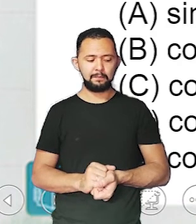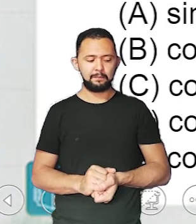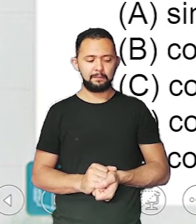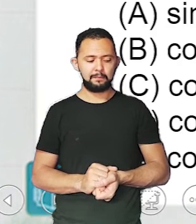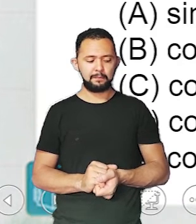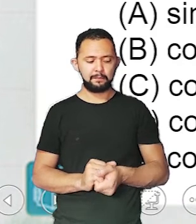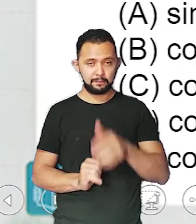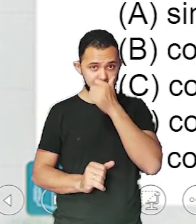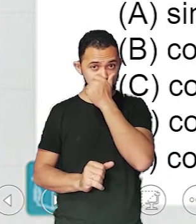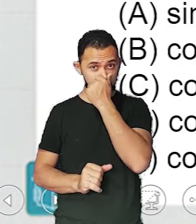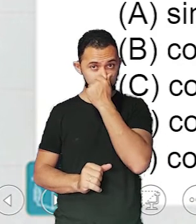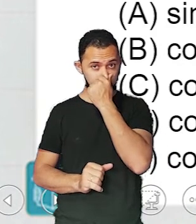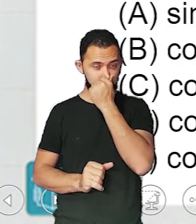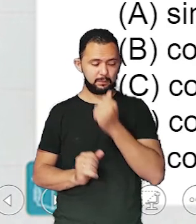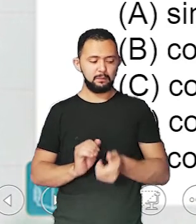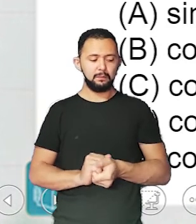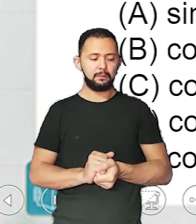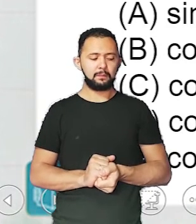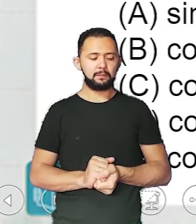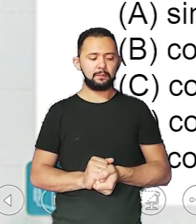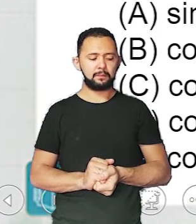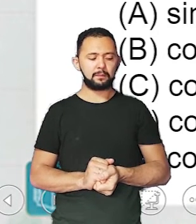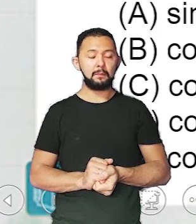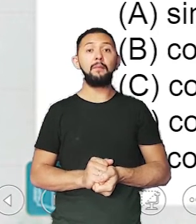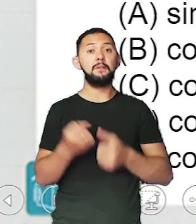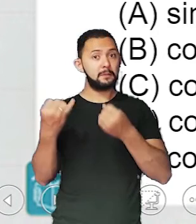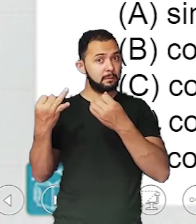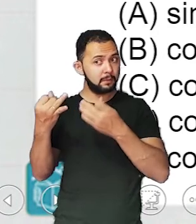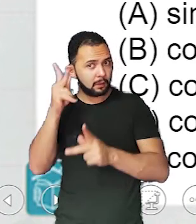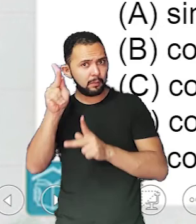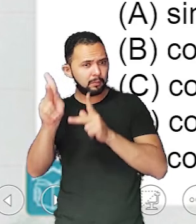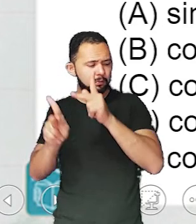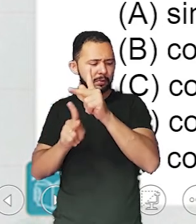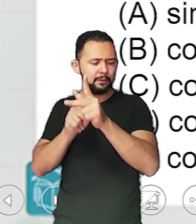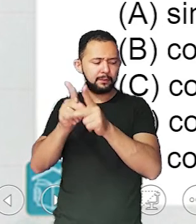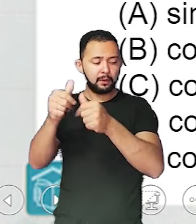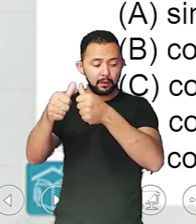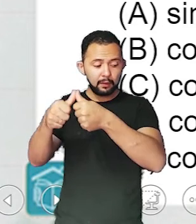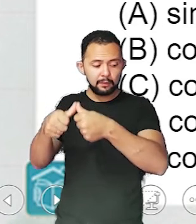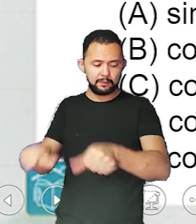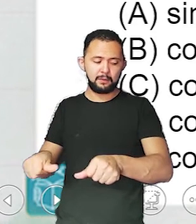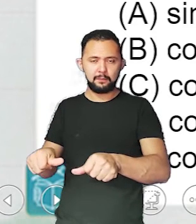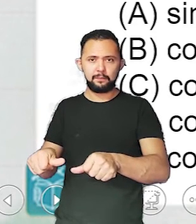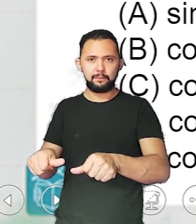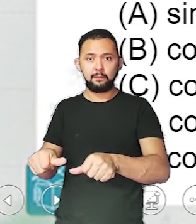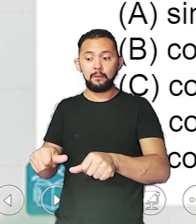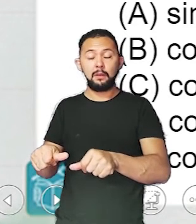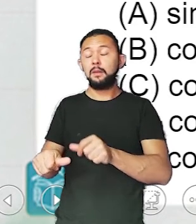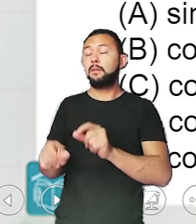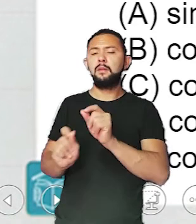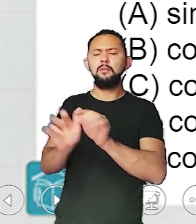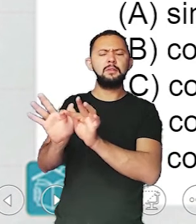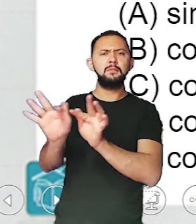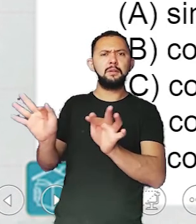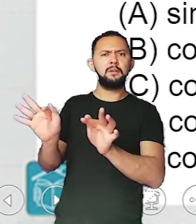Perdão. Diga ao povo que fico, né? Um período. Uma frase muito famosa de Dom Pedro I, né? Que ele disse no dia 9 de